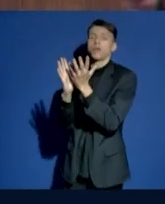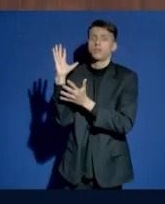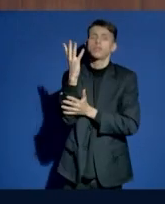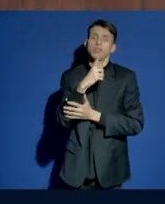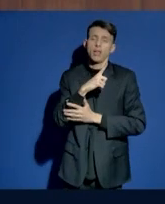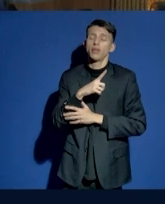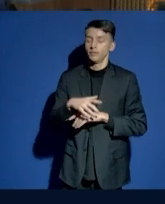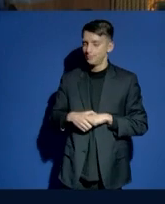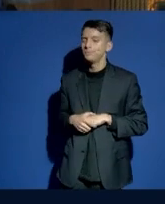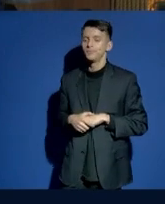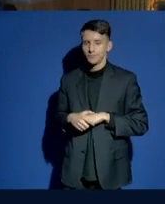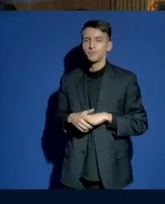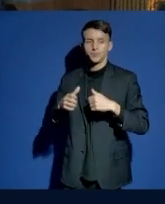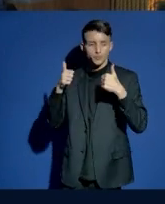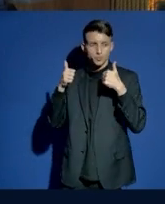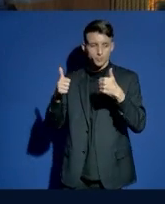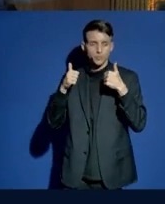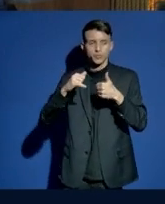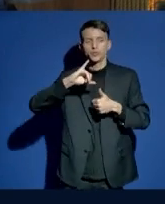Muito bom, Jorge. Obrigado.